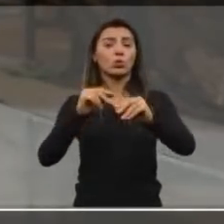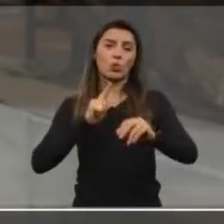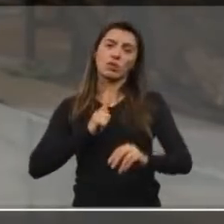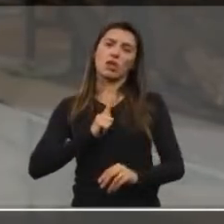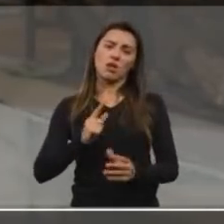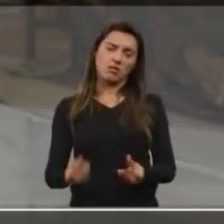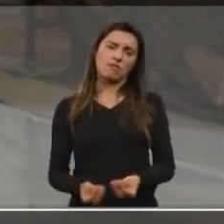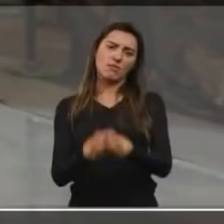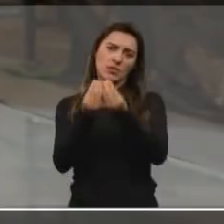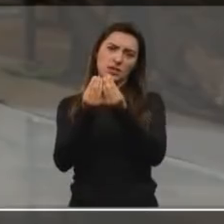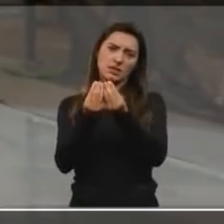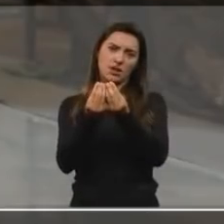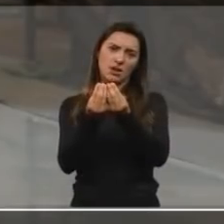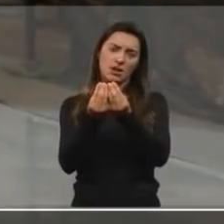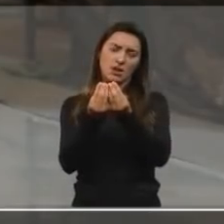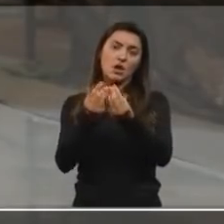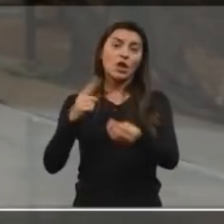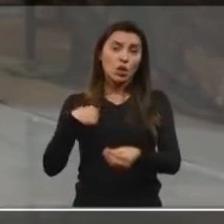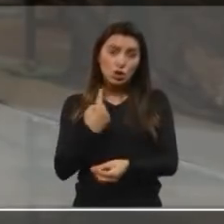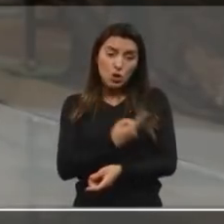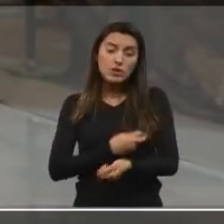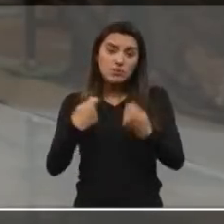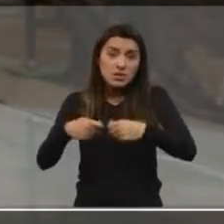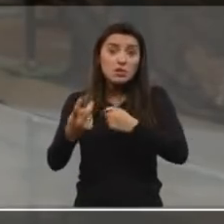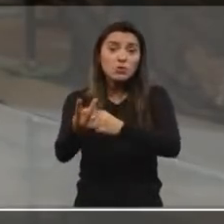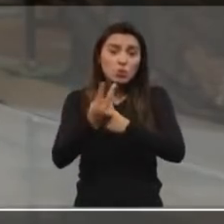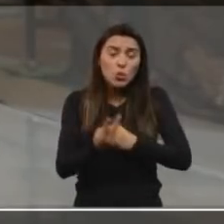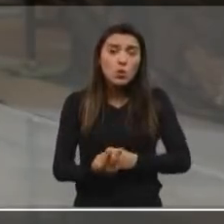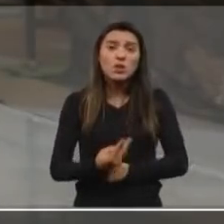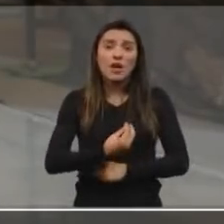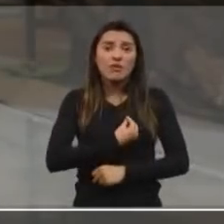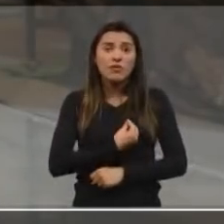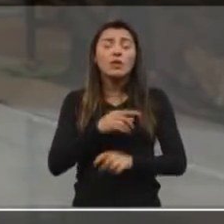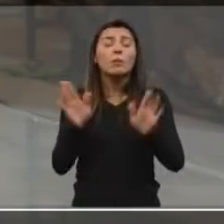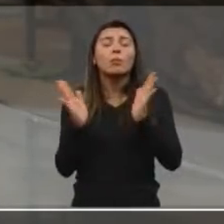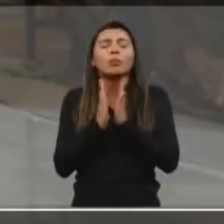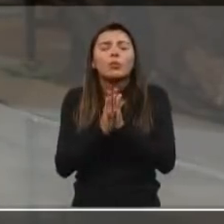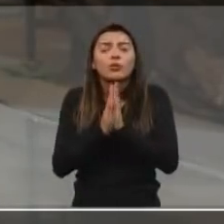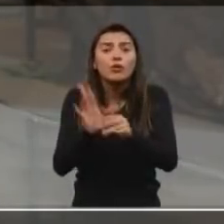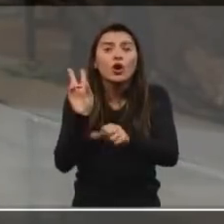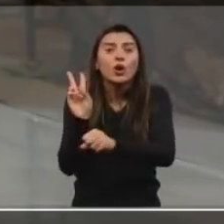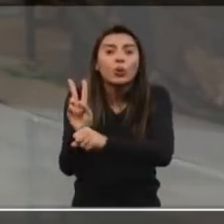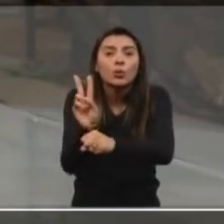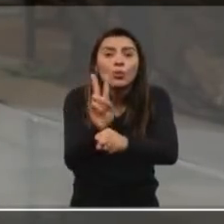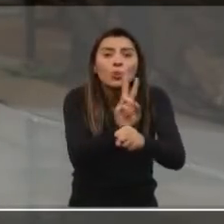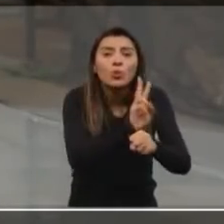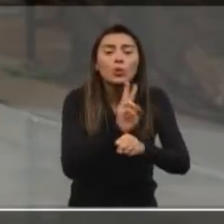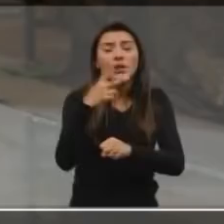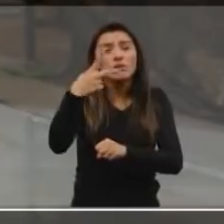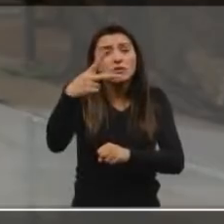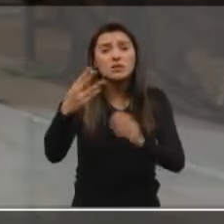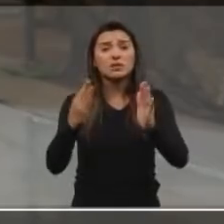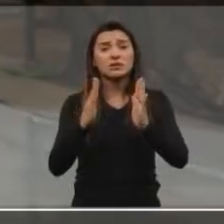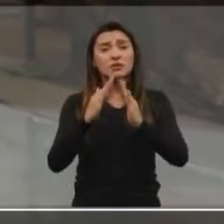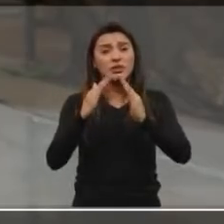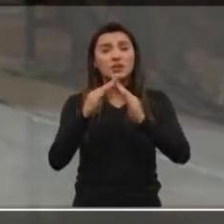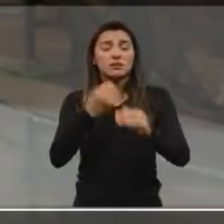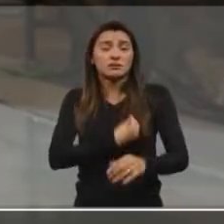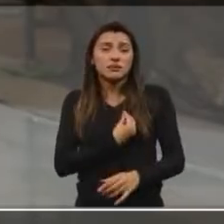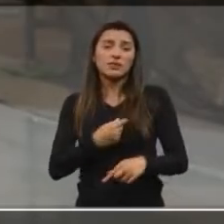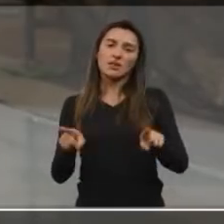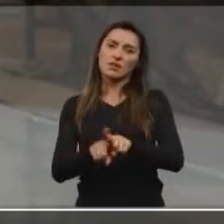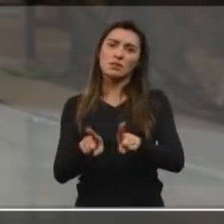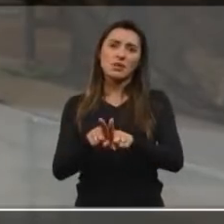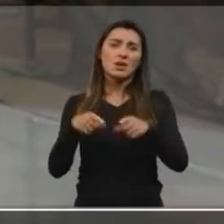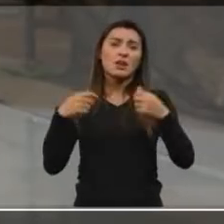e e tem que ser porque temos que nos preservar e pelo amor de deus se preserve a poder mia não acabou as igrejas